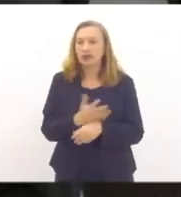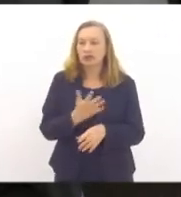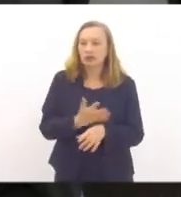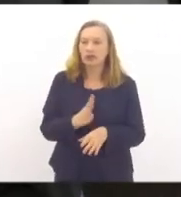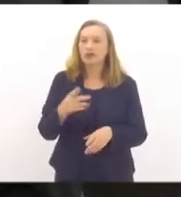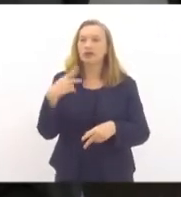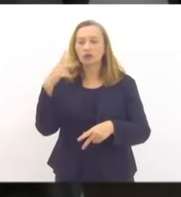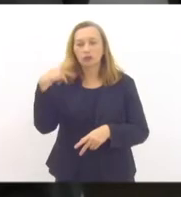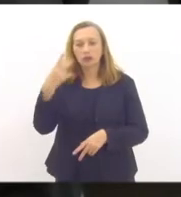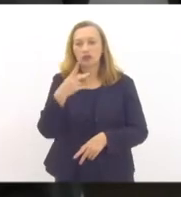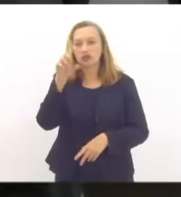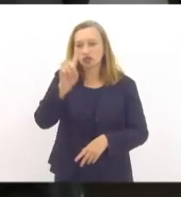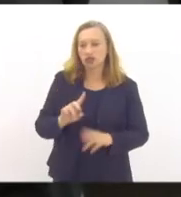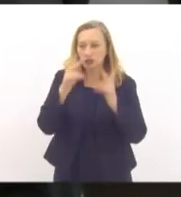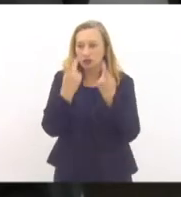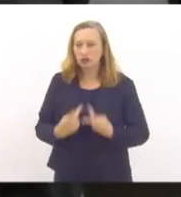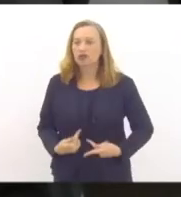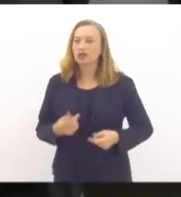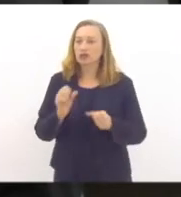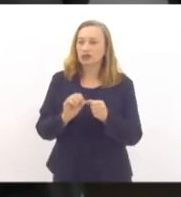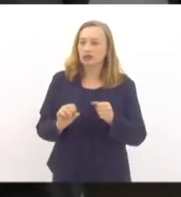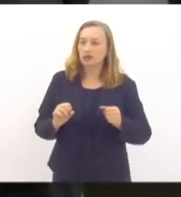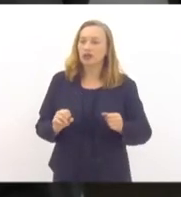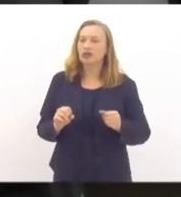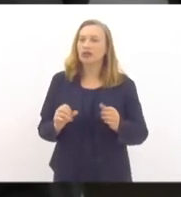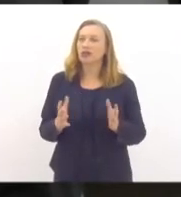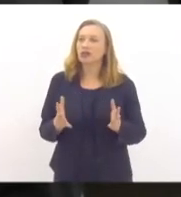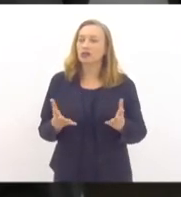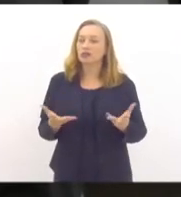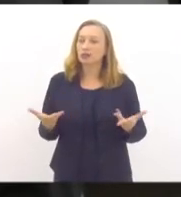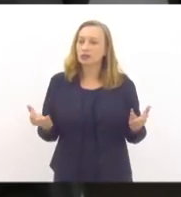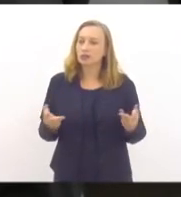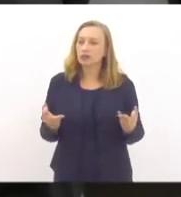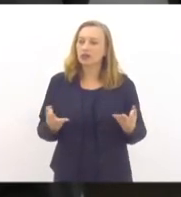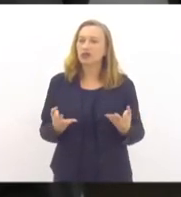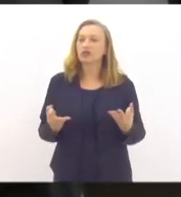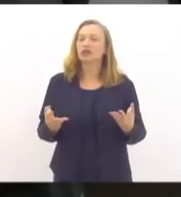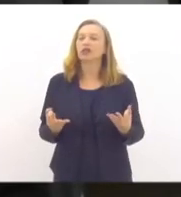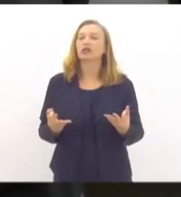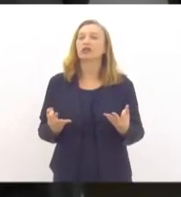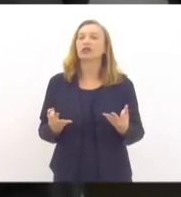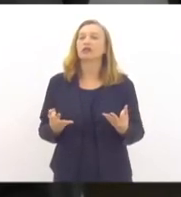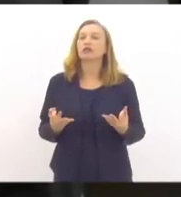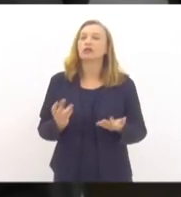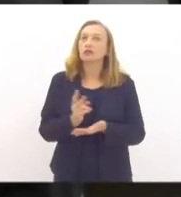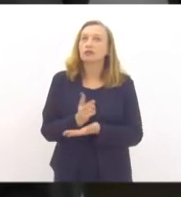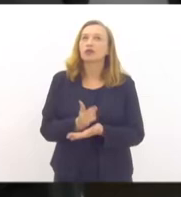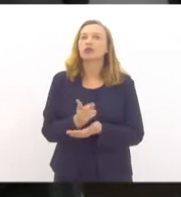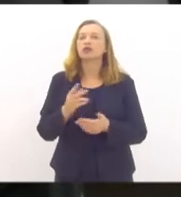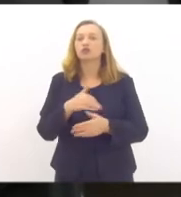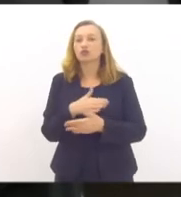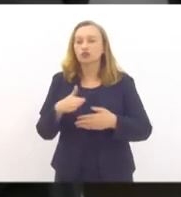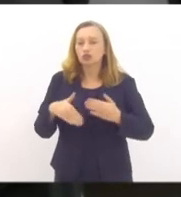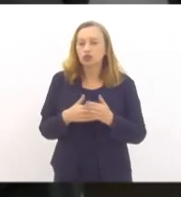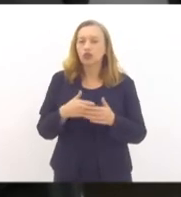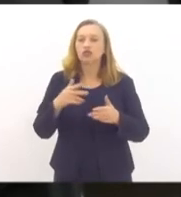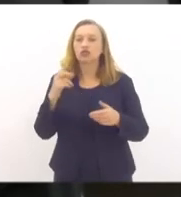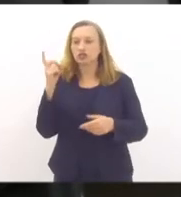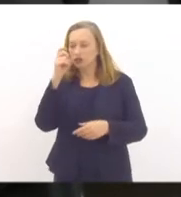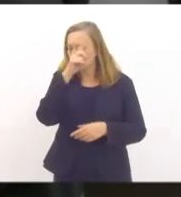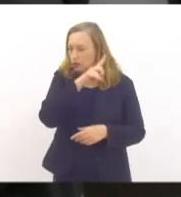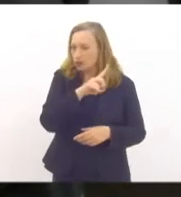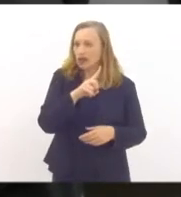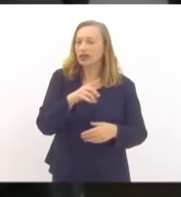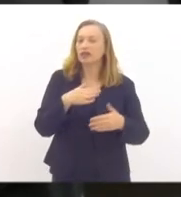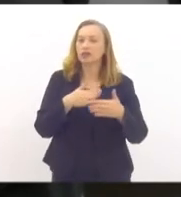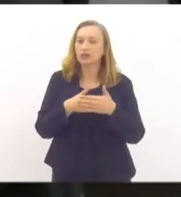política de direitos humanos sendo executada de uma forma tão bem feita e, mesmo com todas as limitações e as dificuldades